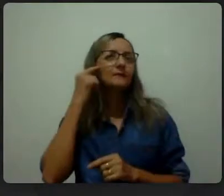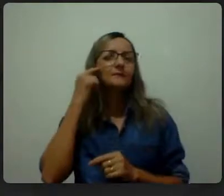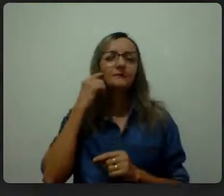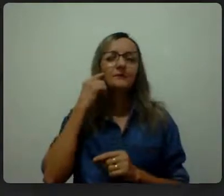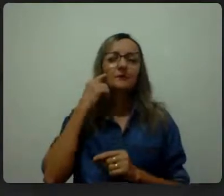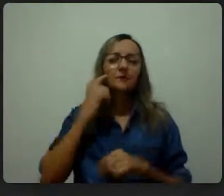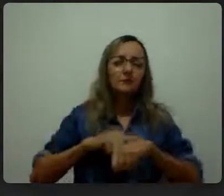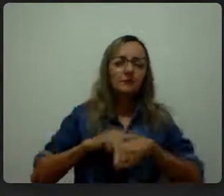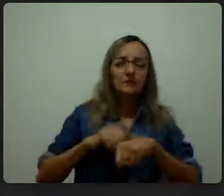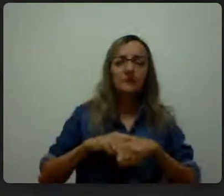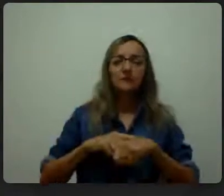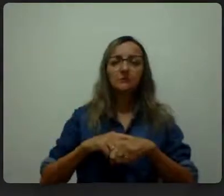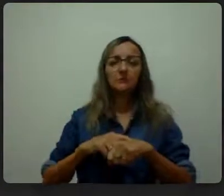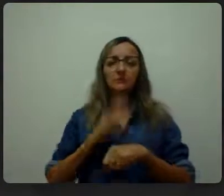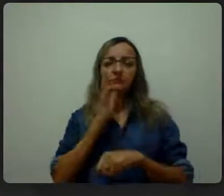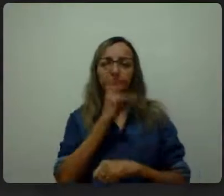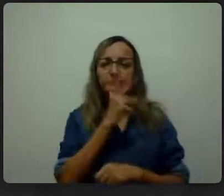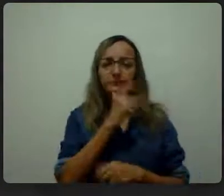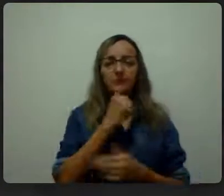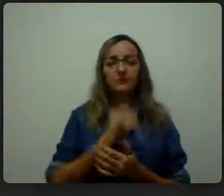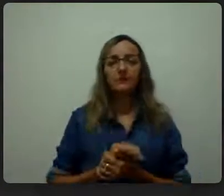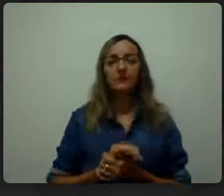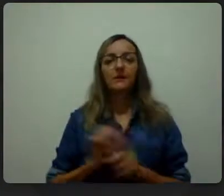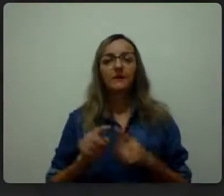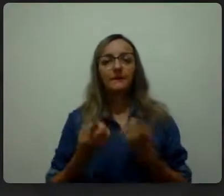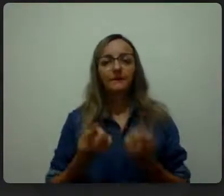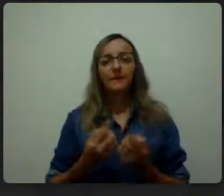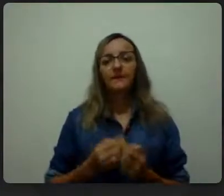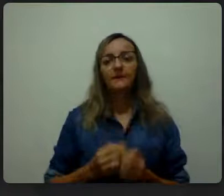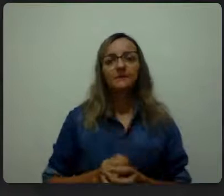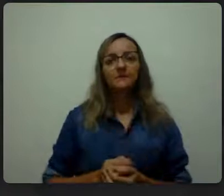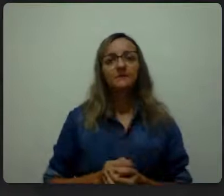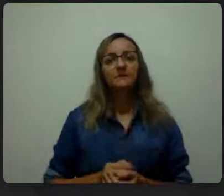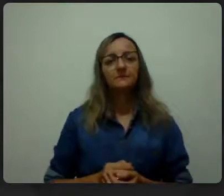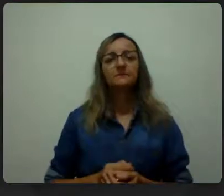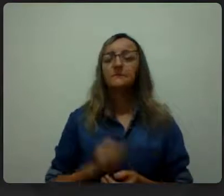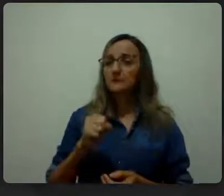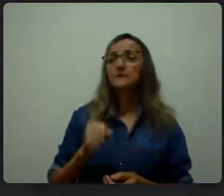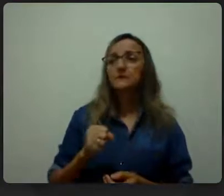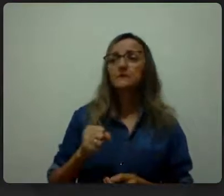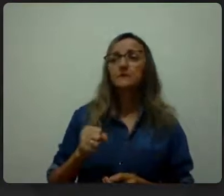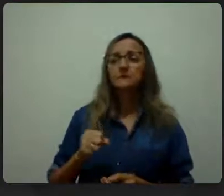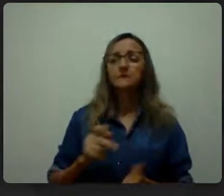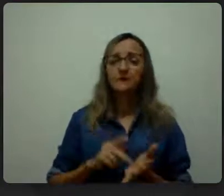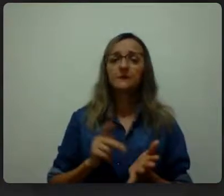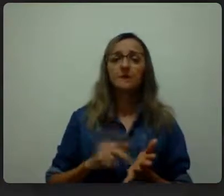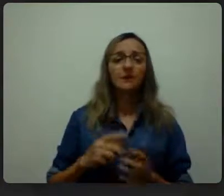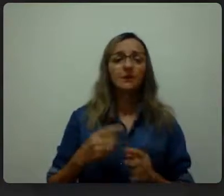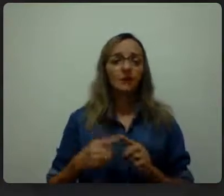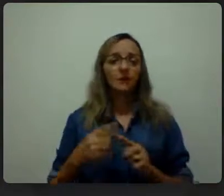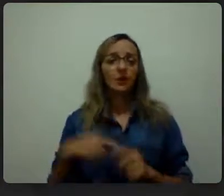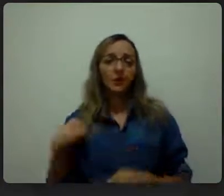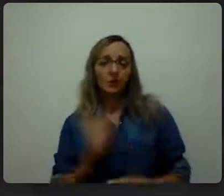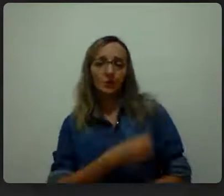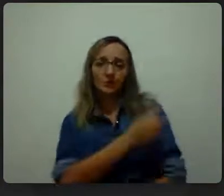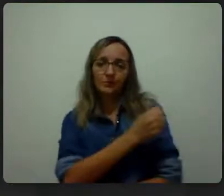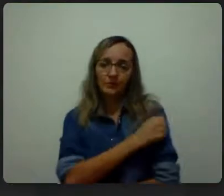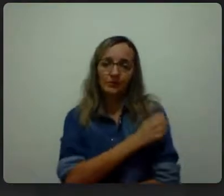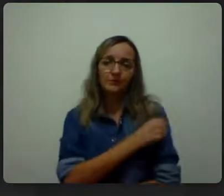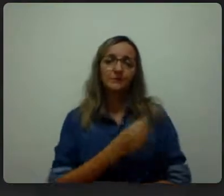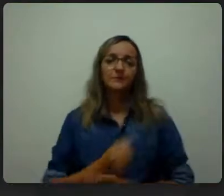ideia, elaboração do projeto e tudo mais. Nós temos aqui, falando da gente das agrárias, né, a gente tem aí na